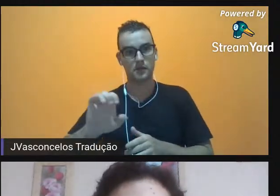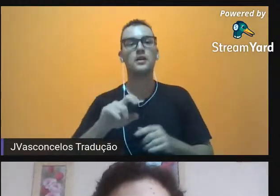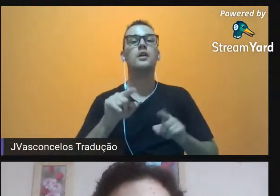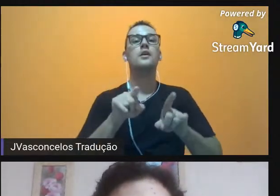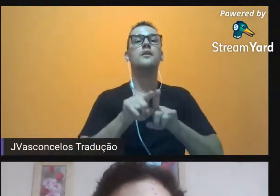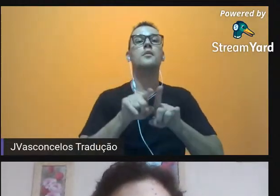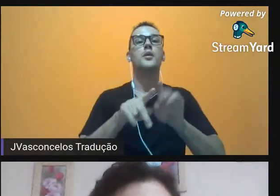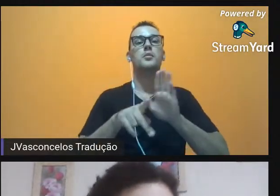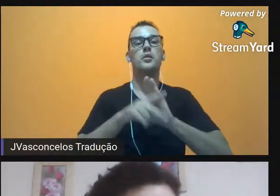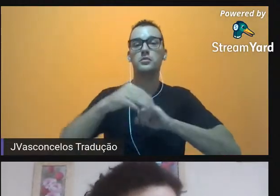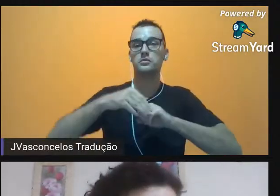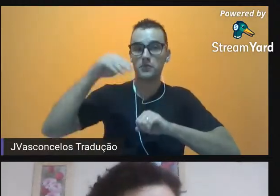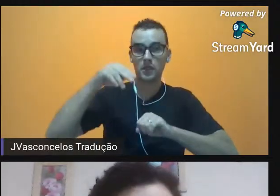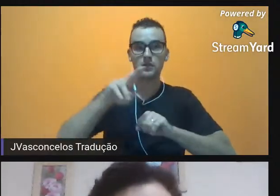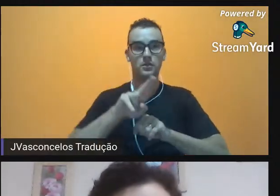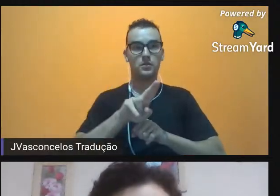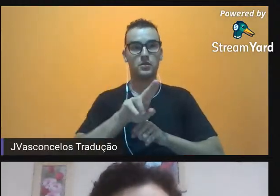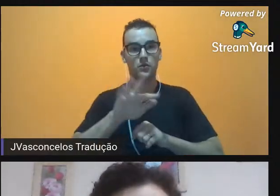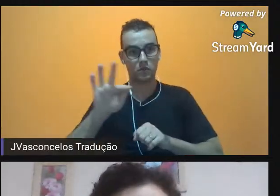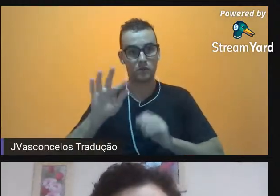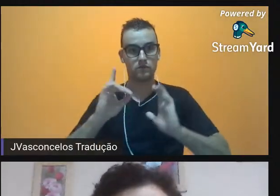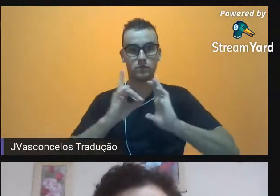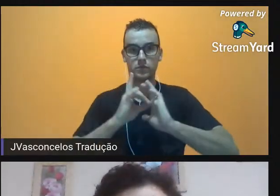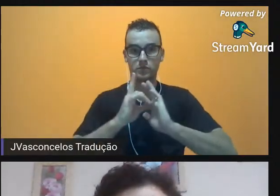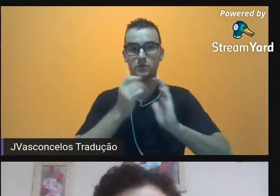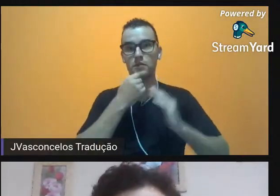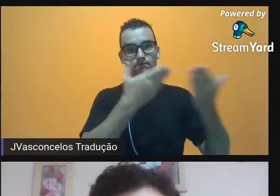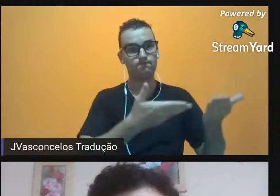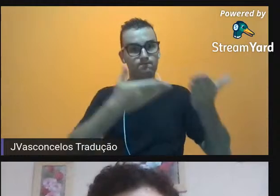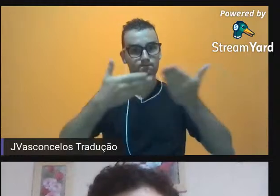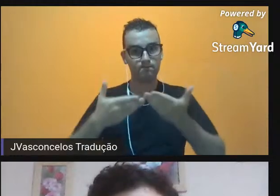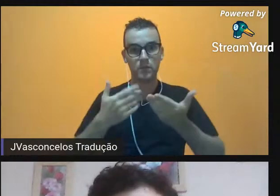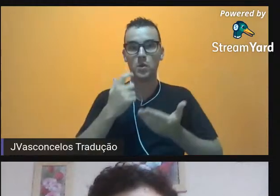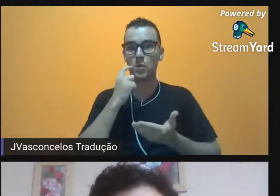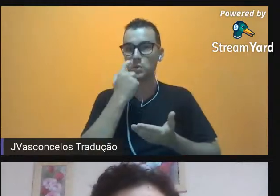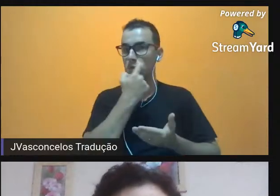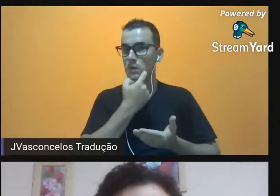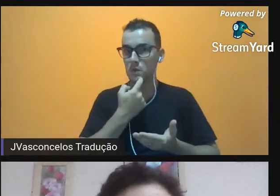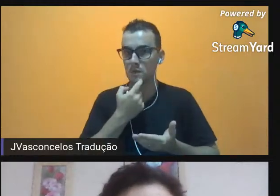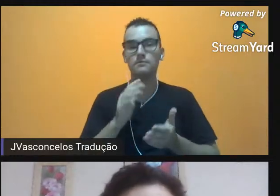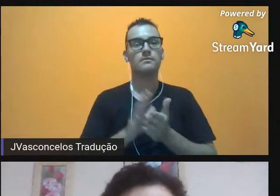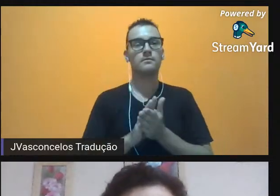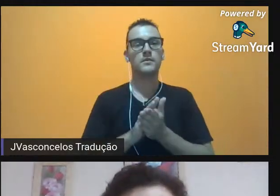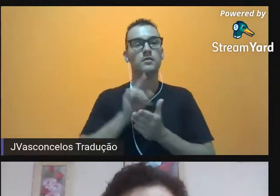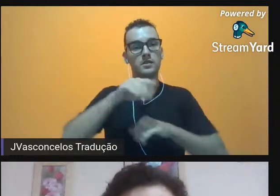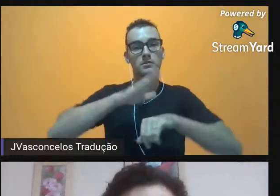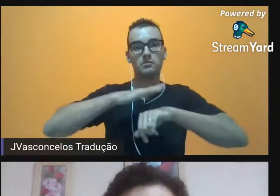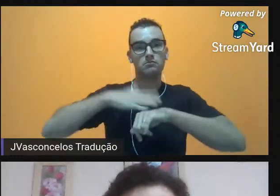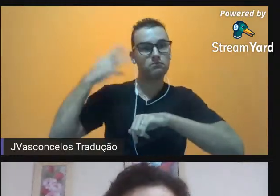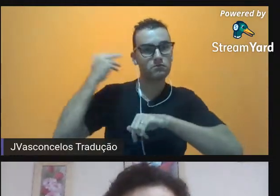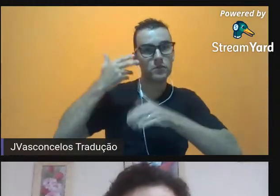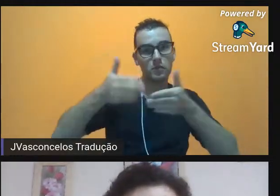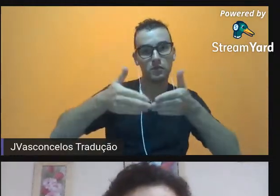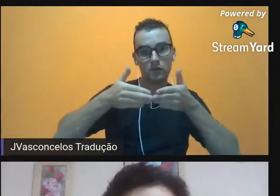Federal Fluminense, CNPDI UF. Seja muito bem-vinda, Luciana. Eu solicito que você se autodescreva, por